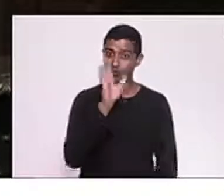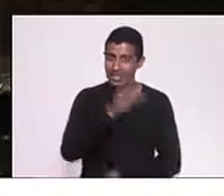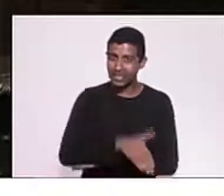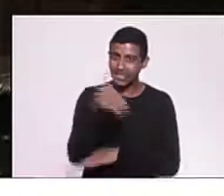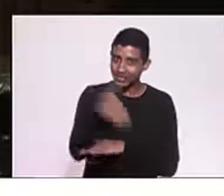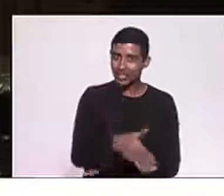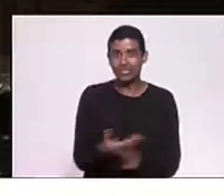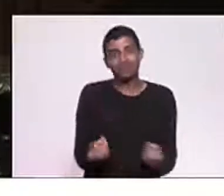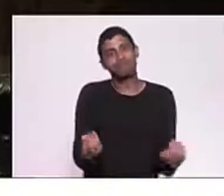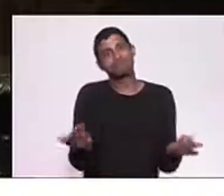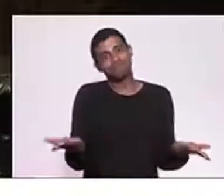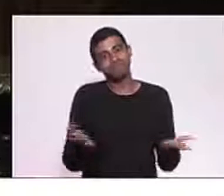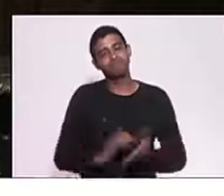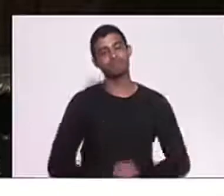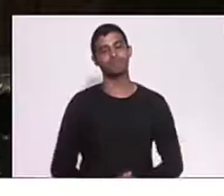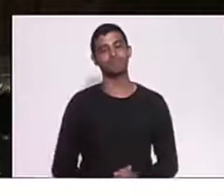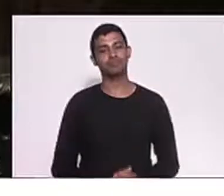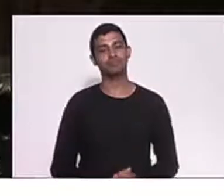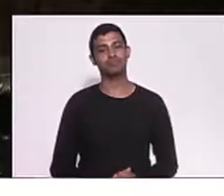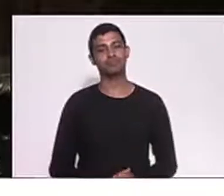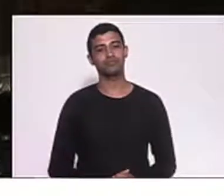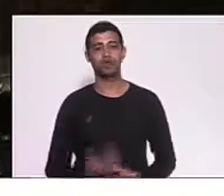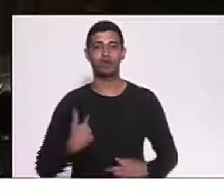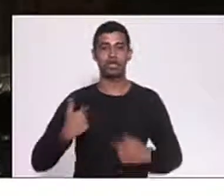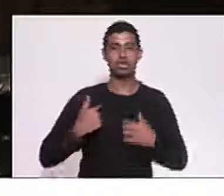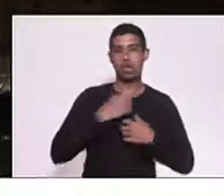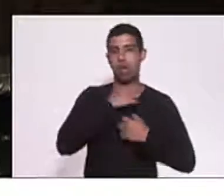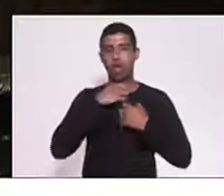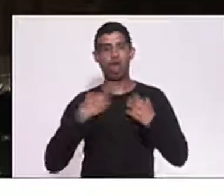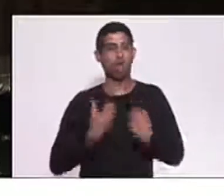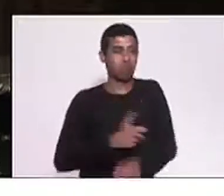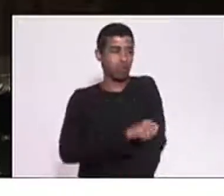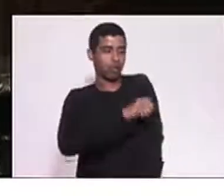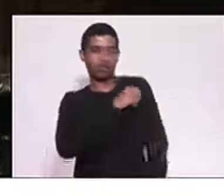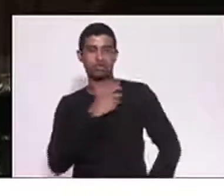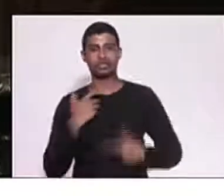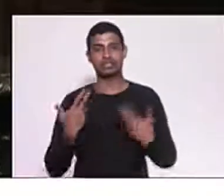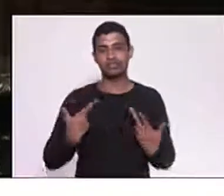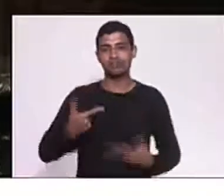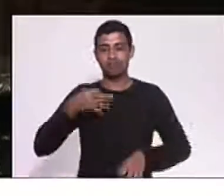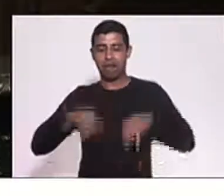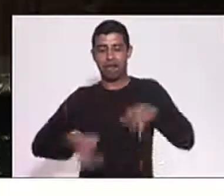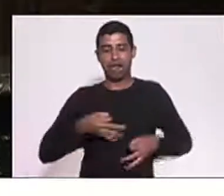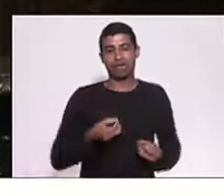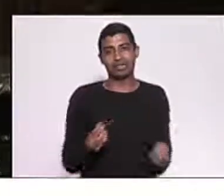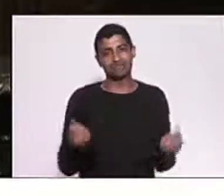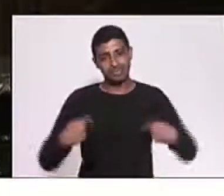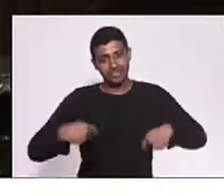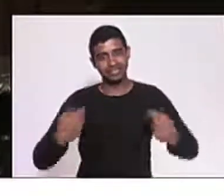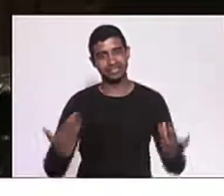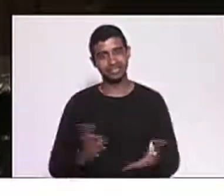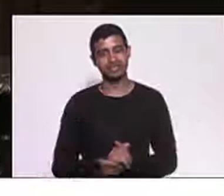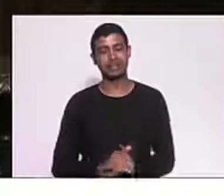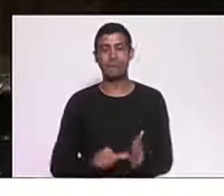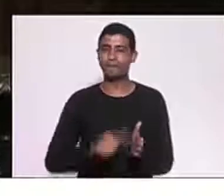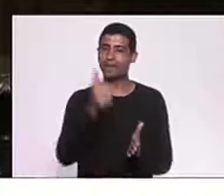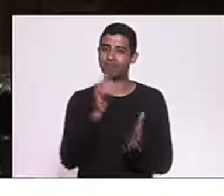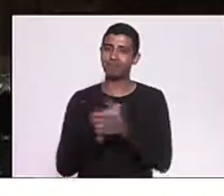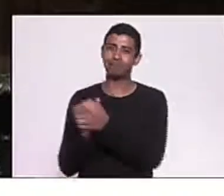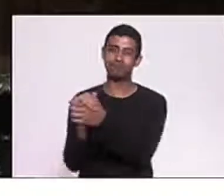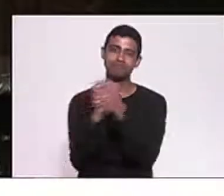Então, evidentemente, afrouxei gravata, abri camisa, etc. Primeiro, saudar